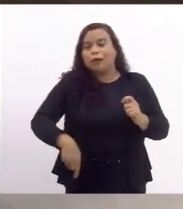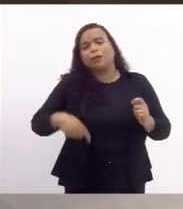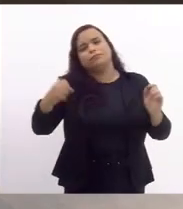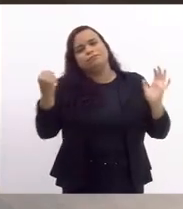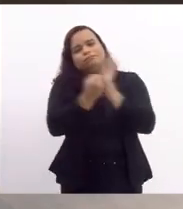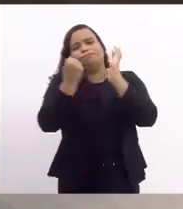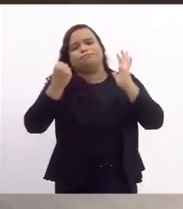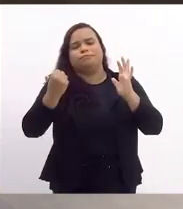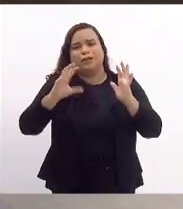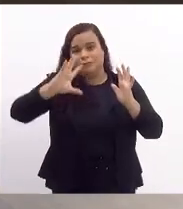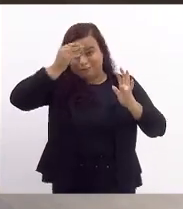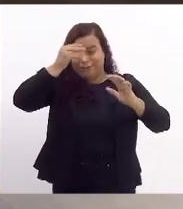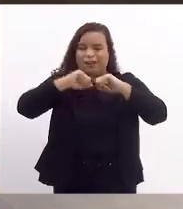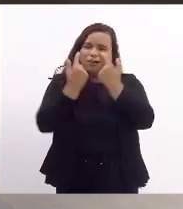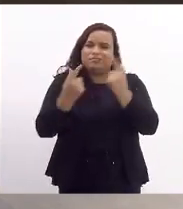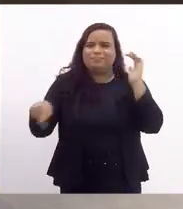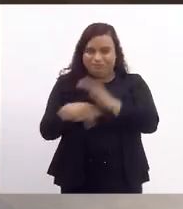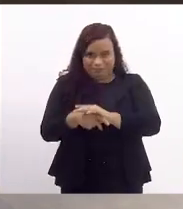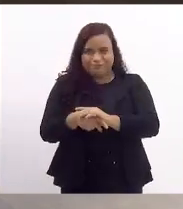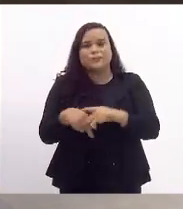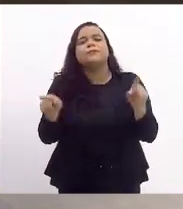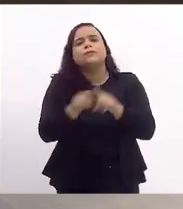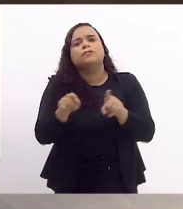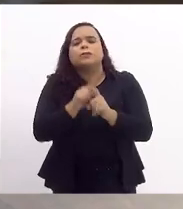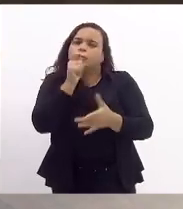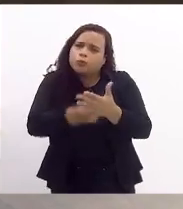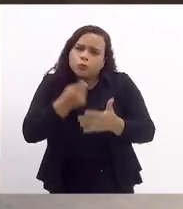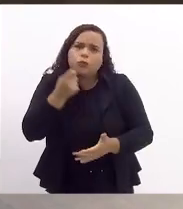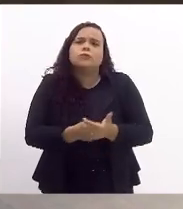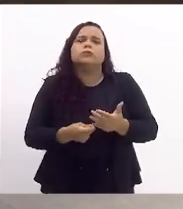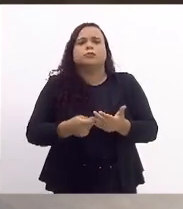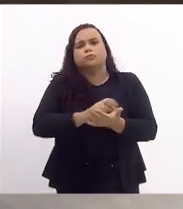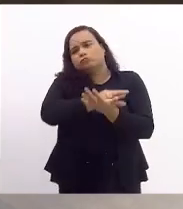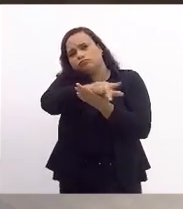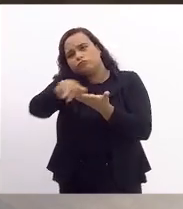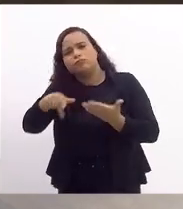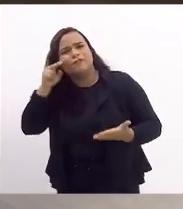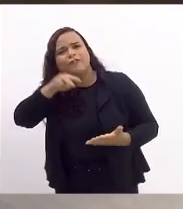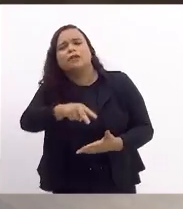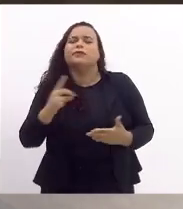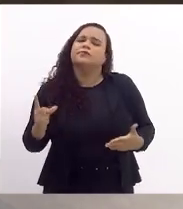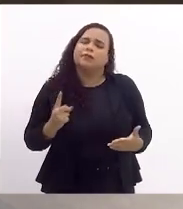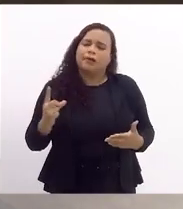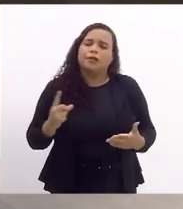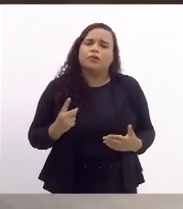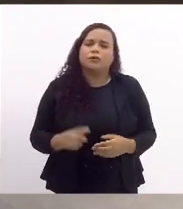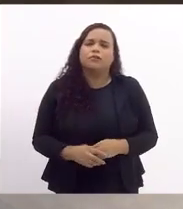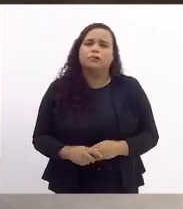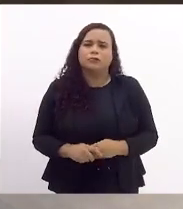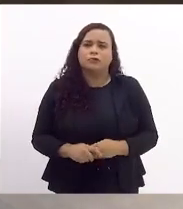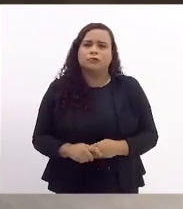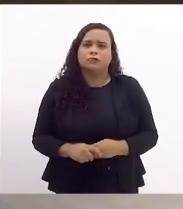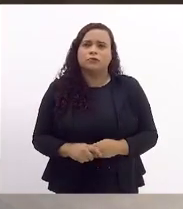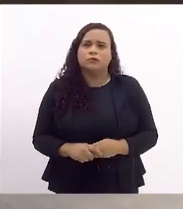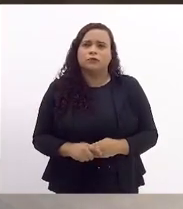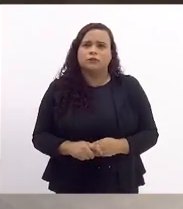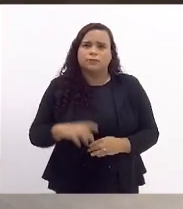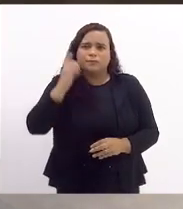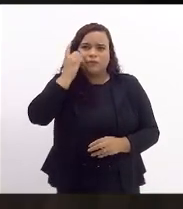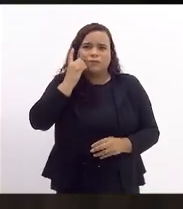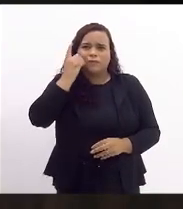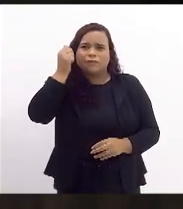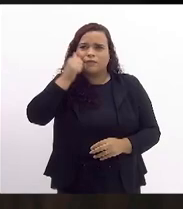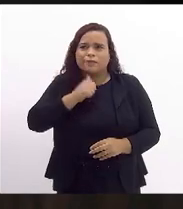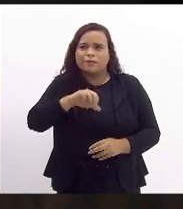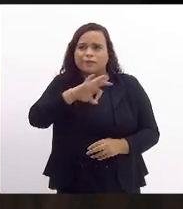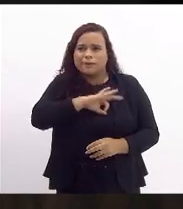uma marca da Assembleia Legislativa da luta de todos esses faz eu eu aqui me referi a forma da Recreio lá no Martha